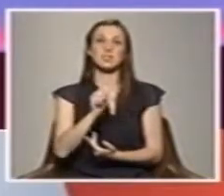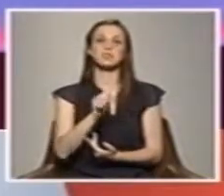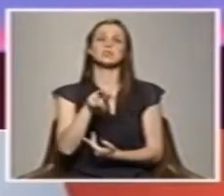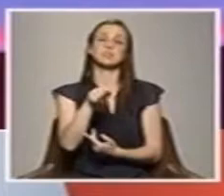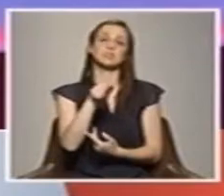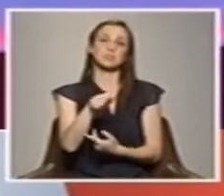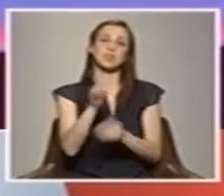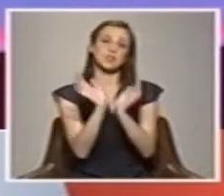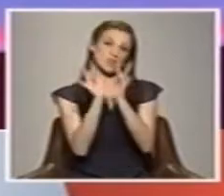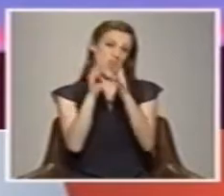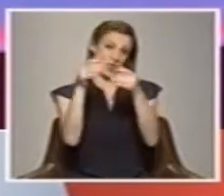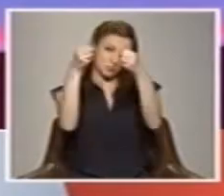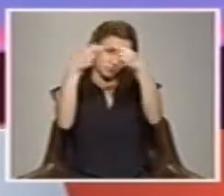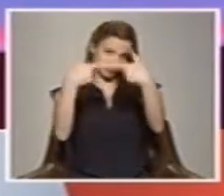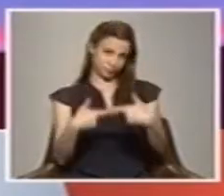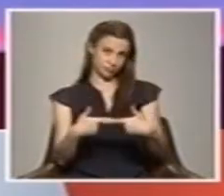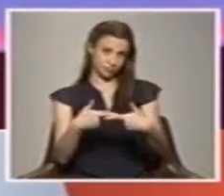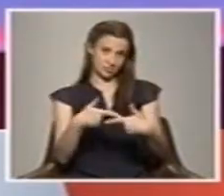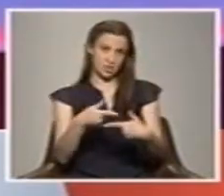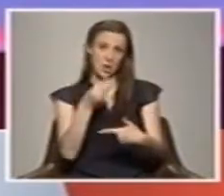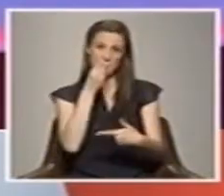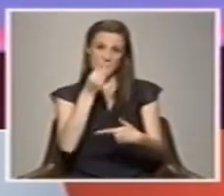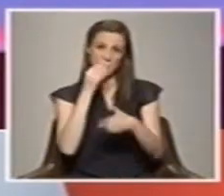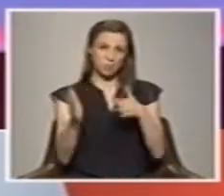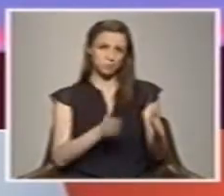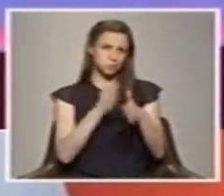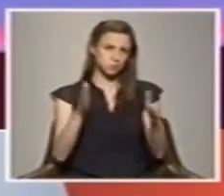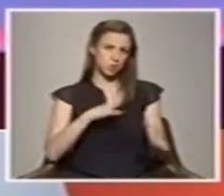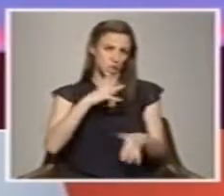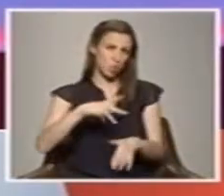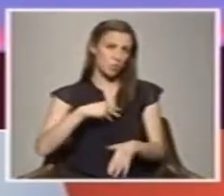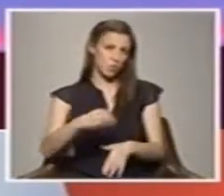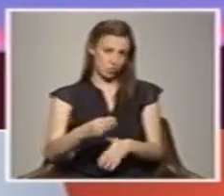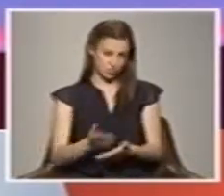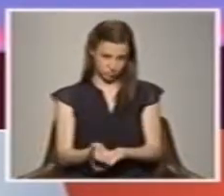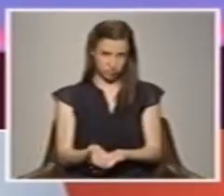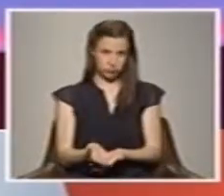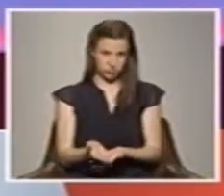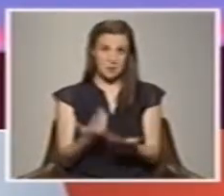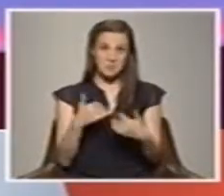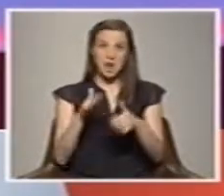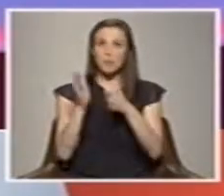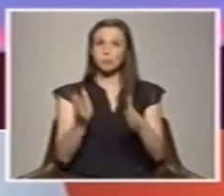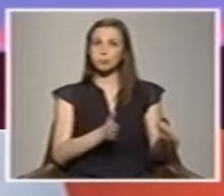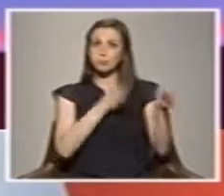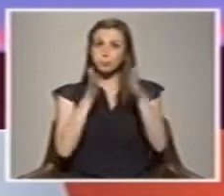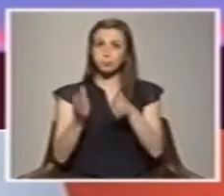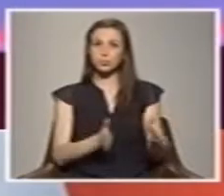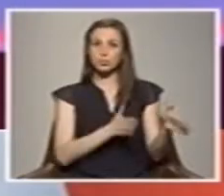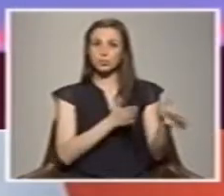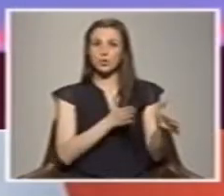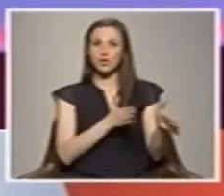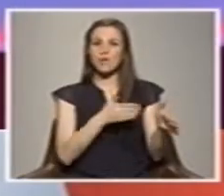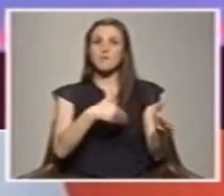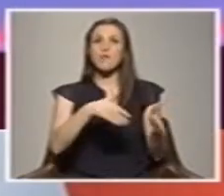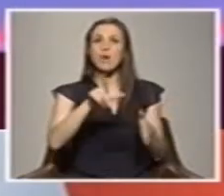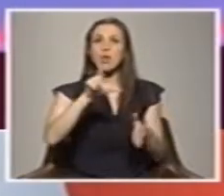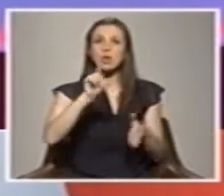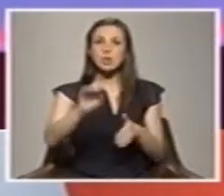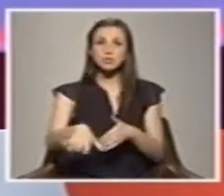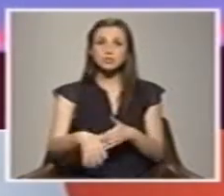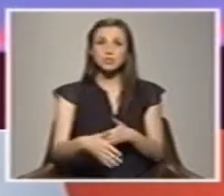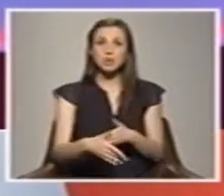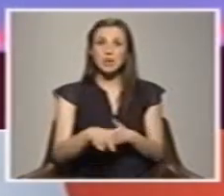produzida diariamente no mundo, aí estamos a falar da cadeia toda produzida, mas na produção, logo na produção, vai para o lixo. Esse